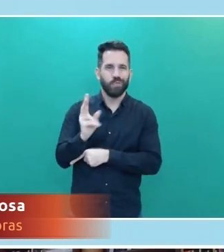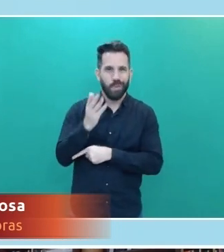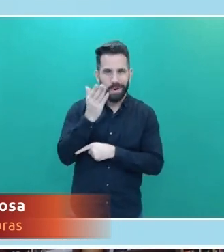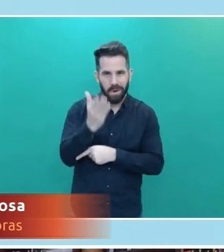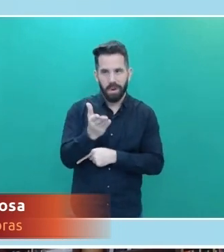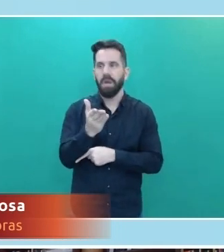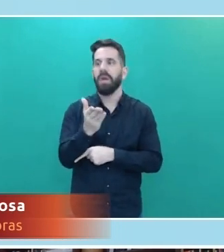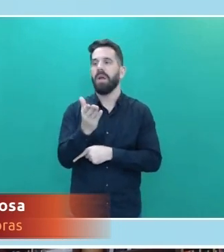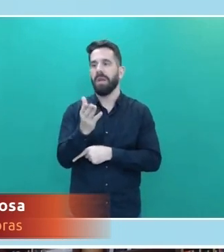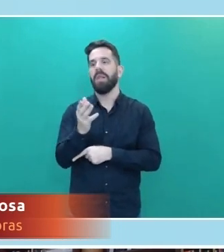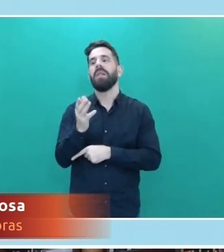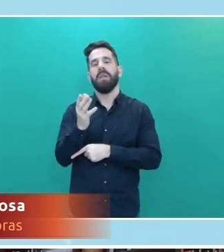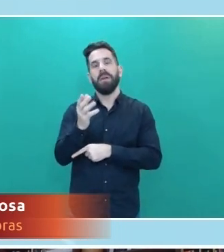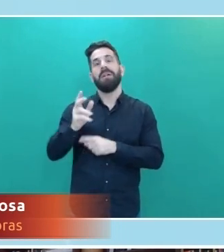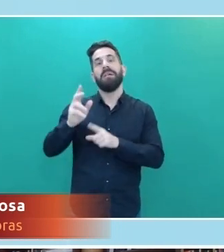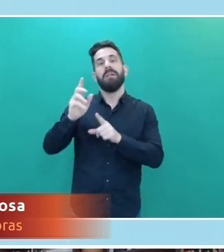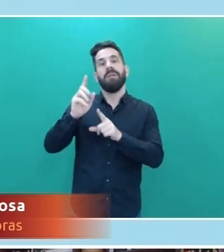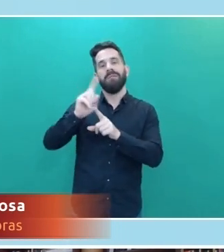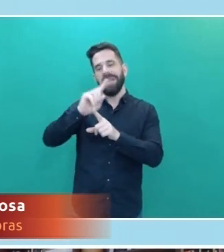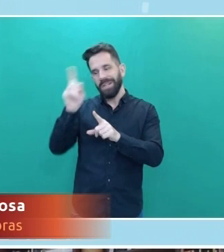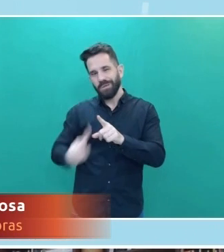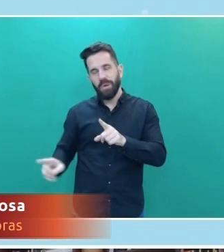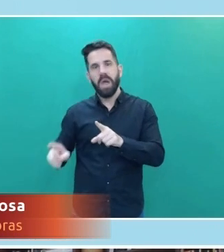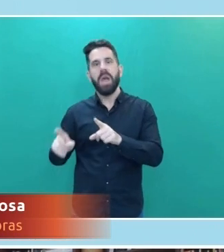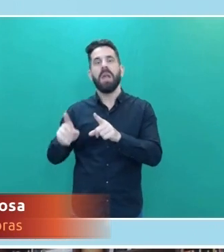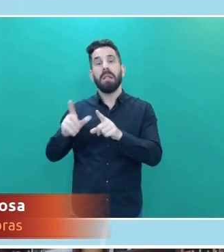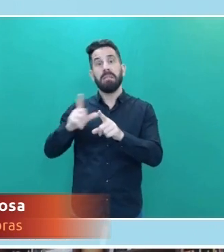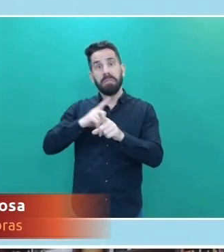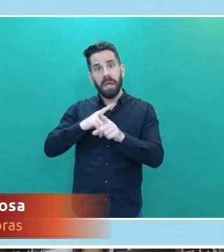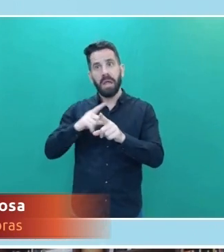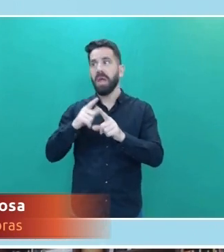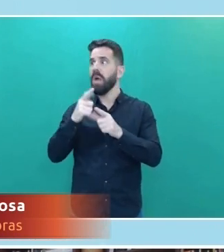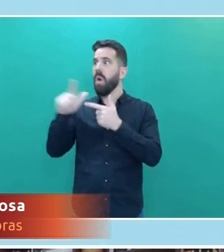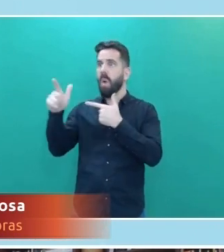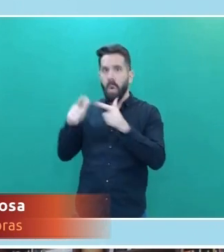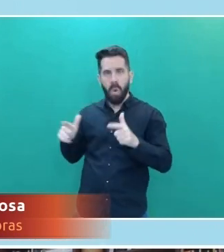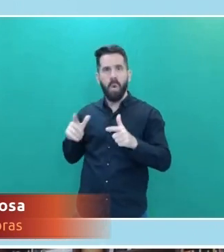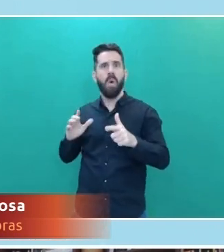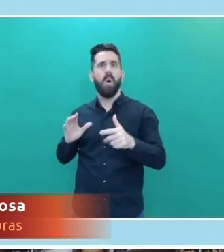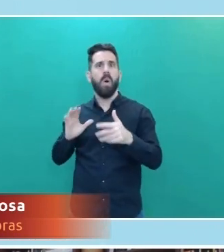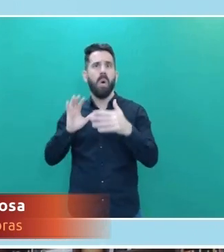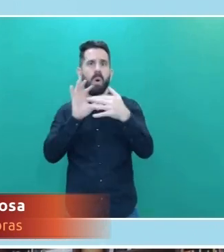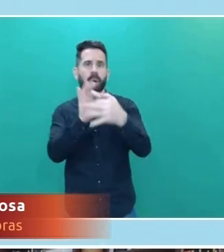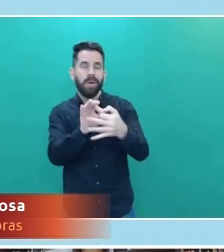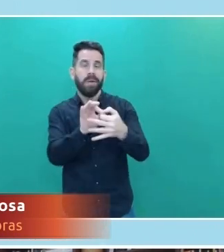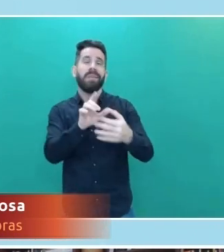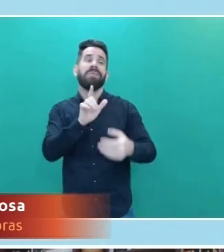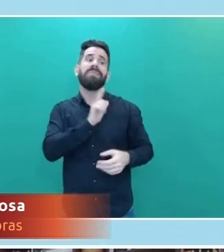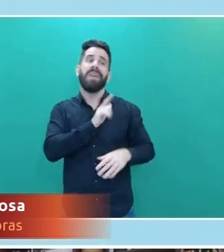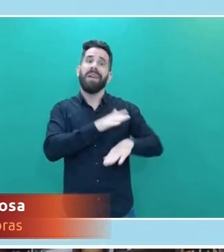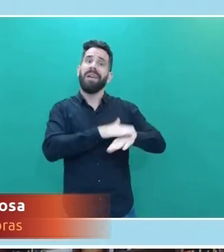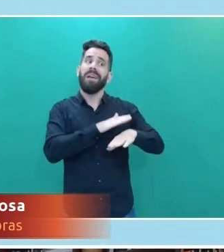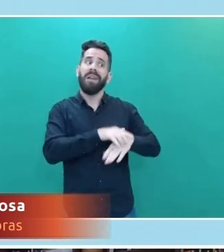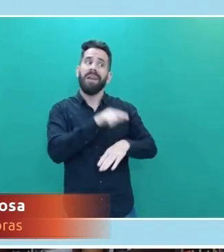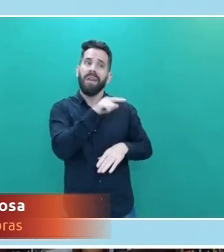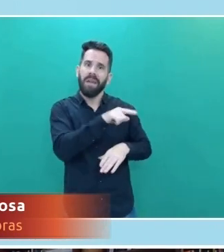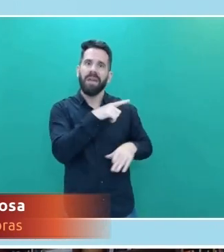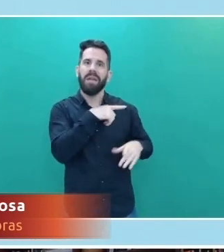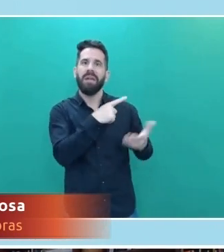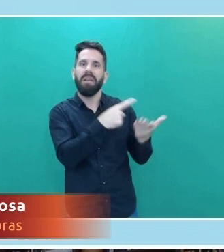outras temáticas, né? Esse globalismo, e tem muito a ver com o alinhamento que o Bolsonaro fez com o Trump. Então, o